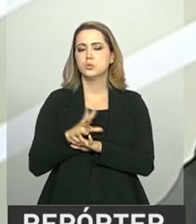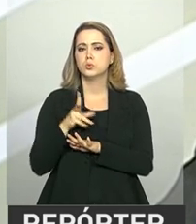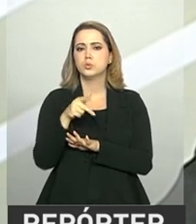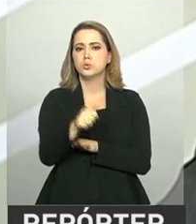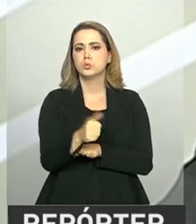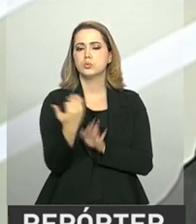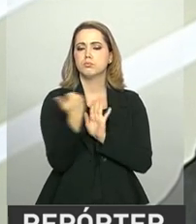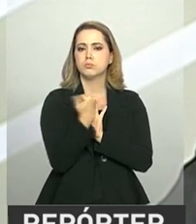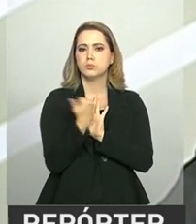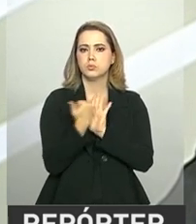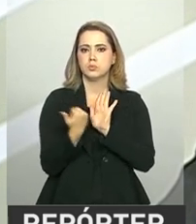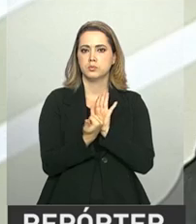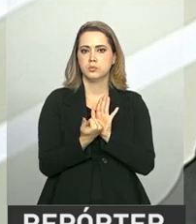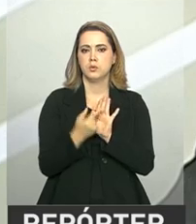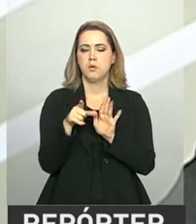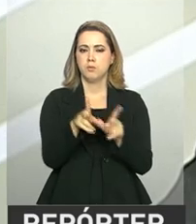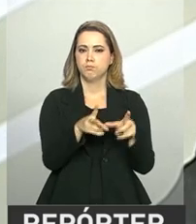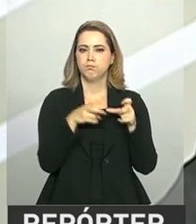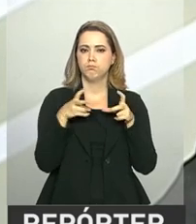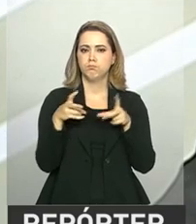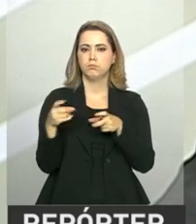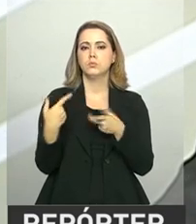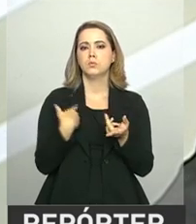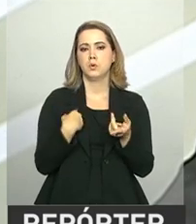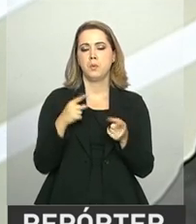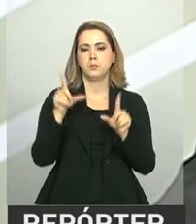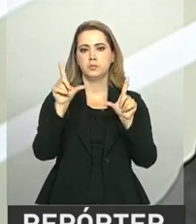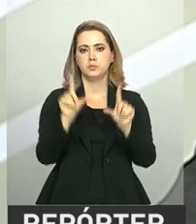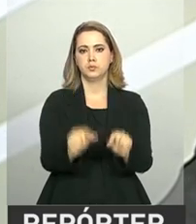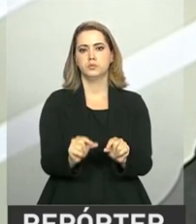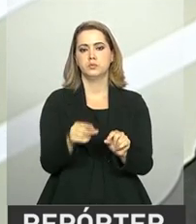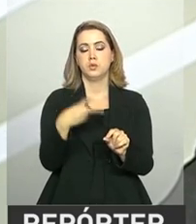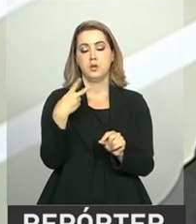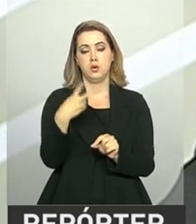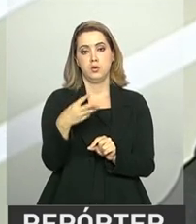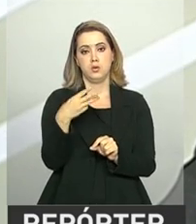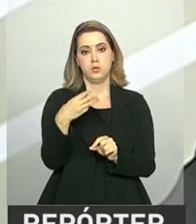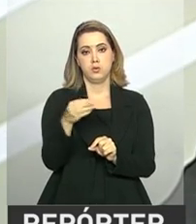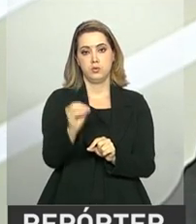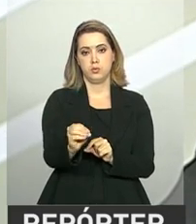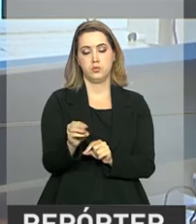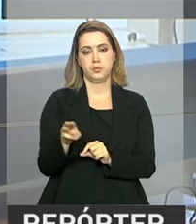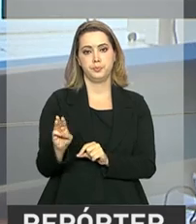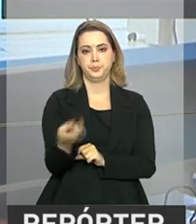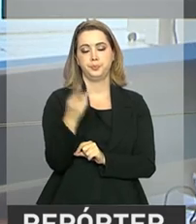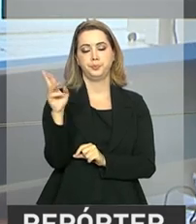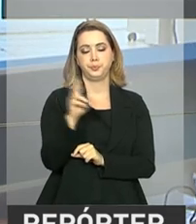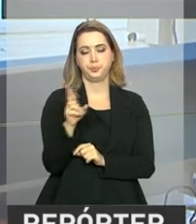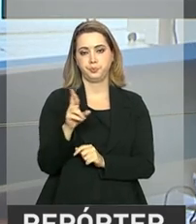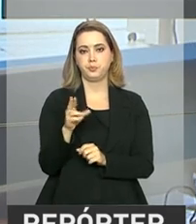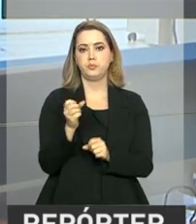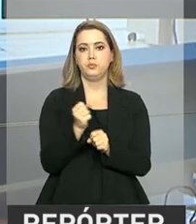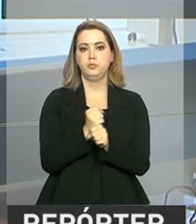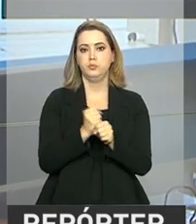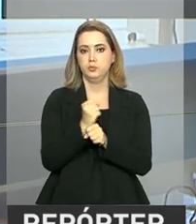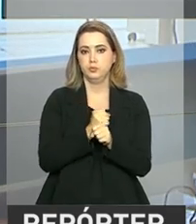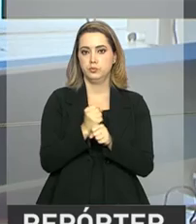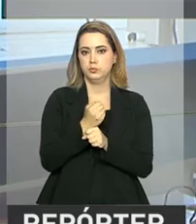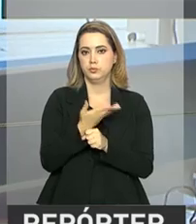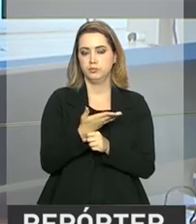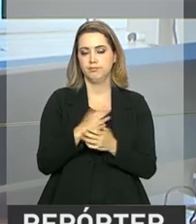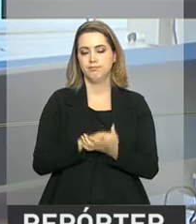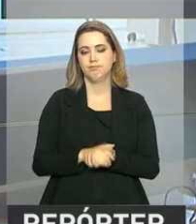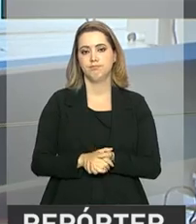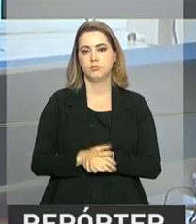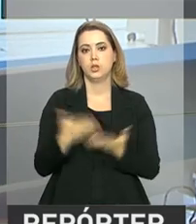total, né, a previsão é uma redução de 230 milhões por ano. Por falar em economia, vamos